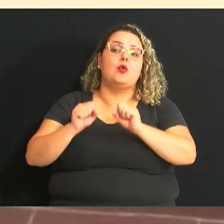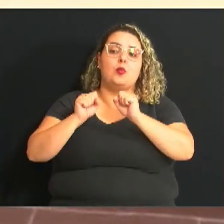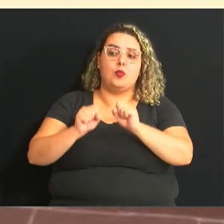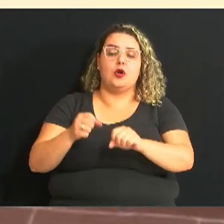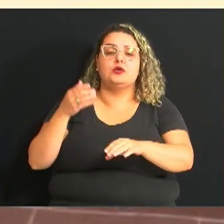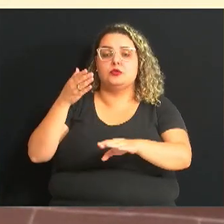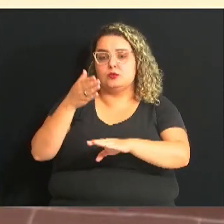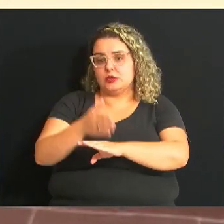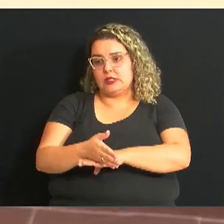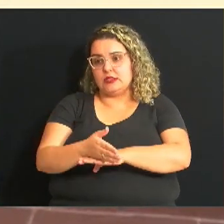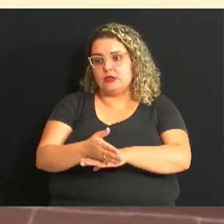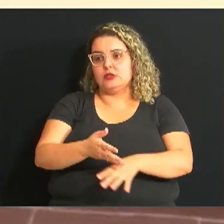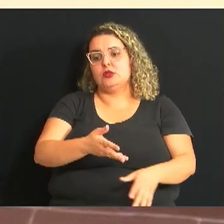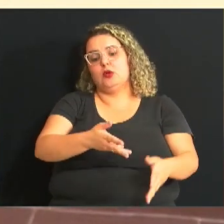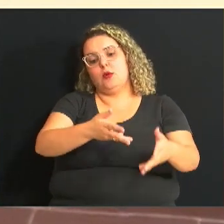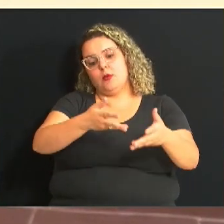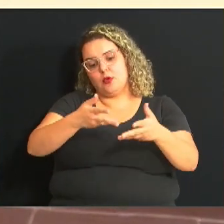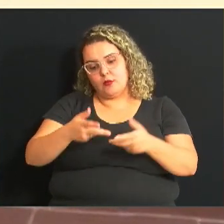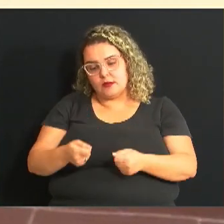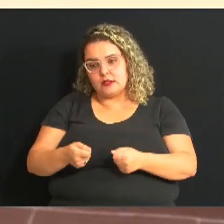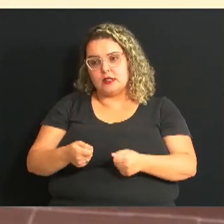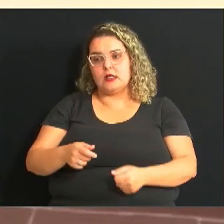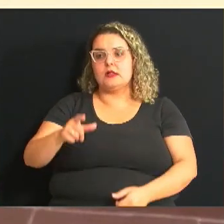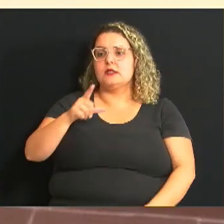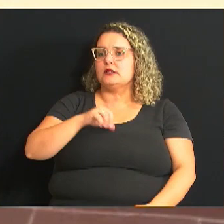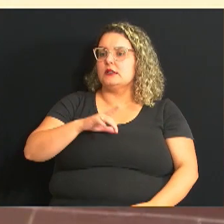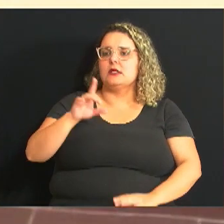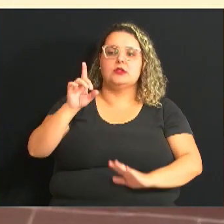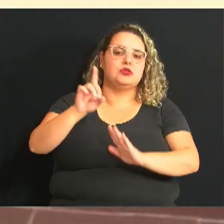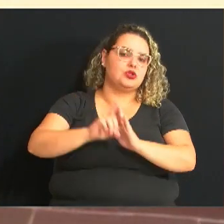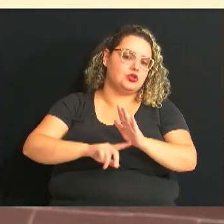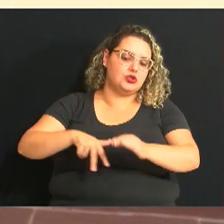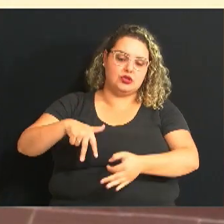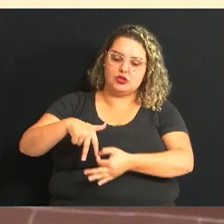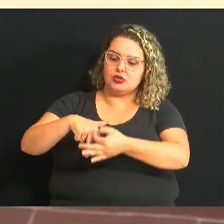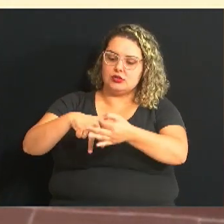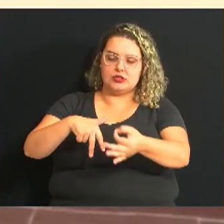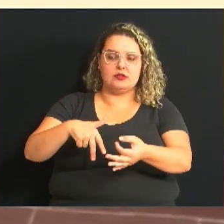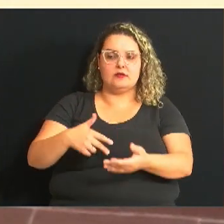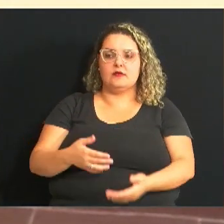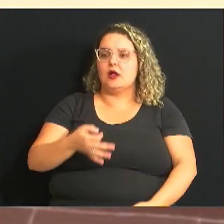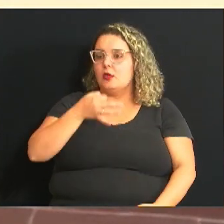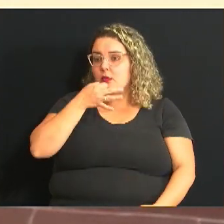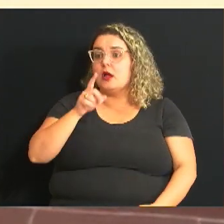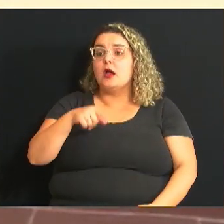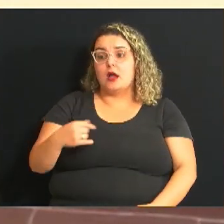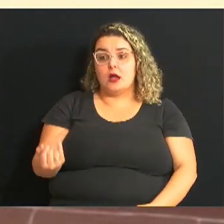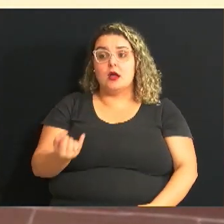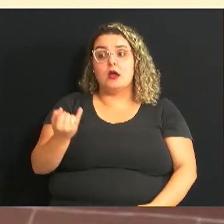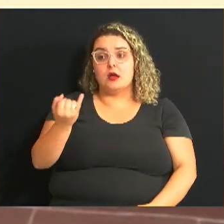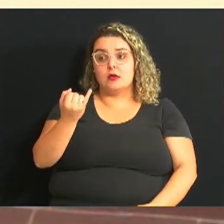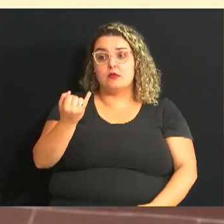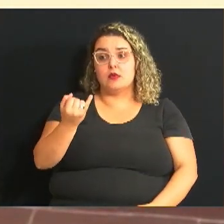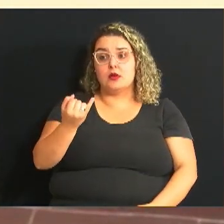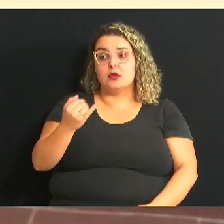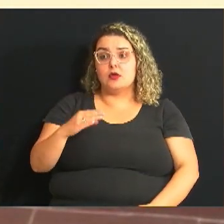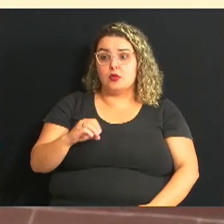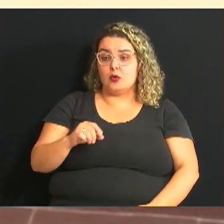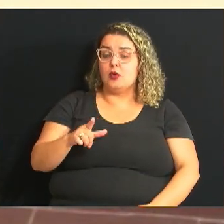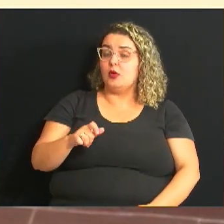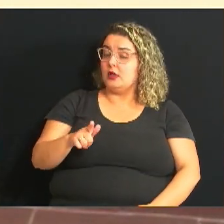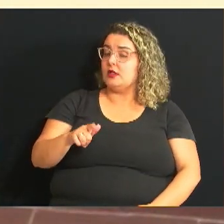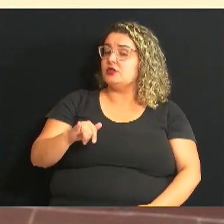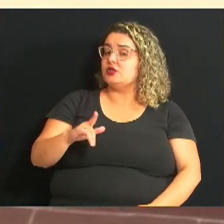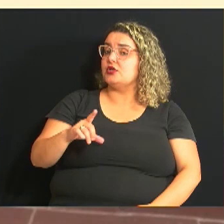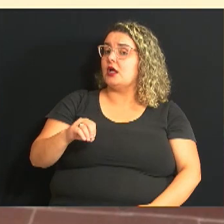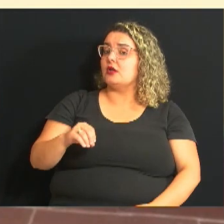como convidadas, terem direito de fala, exposição, então isso é importante. E o colegiado verifica